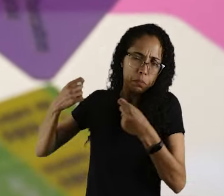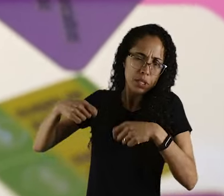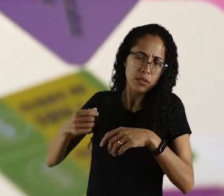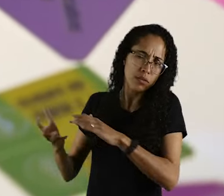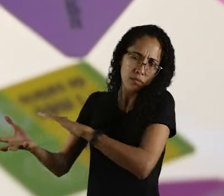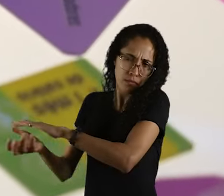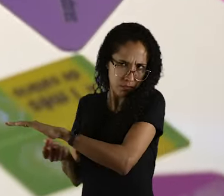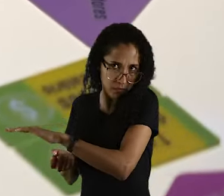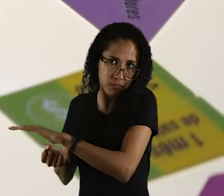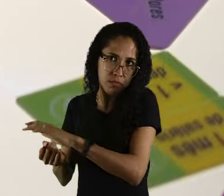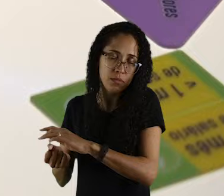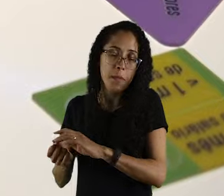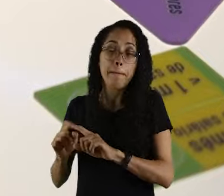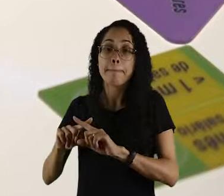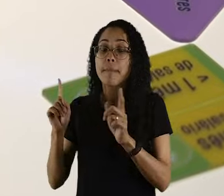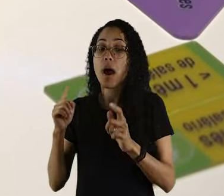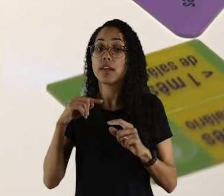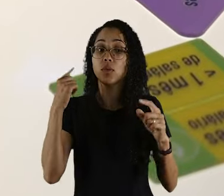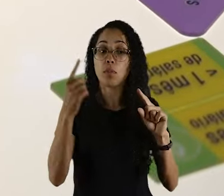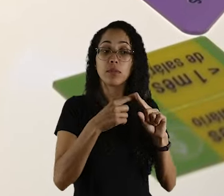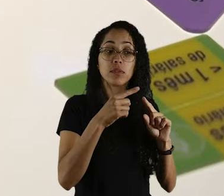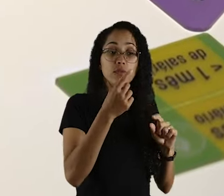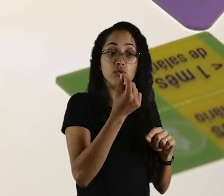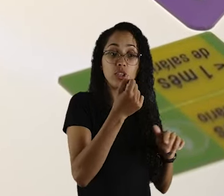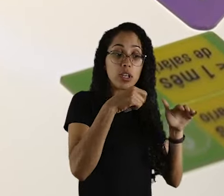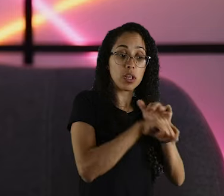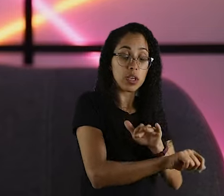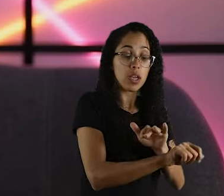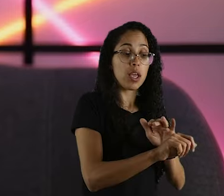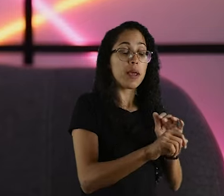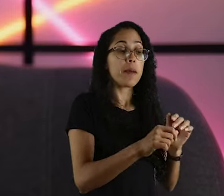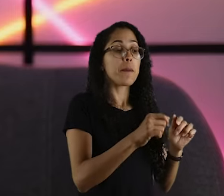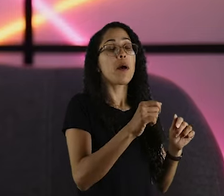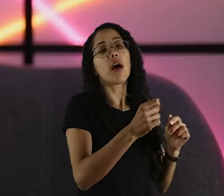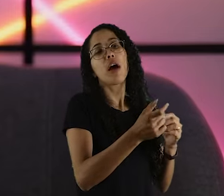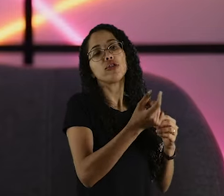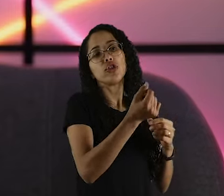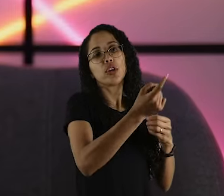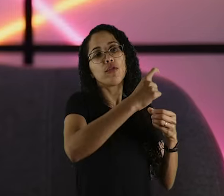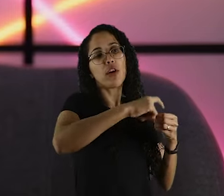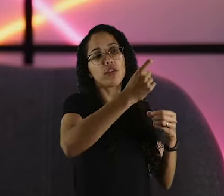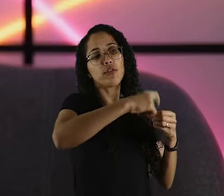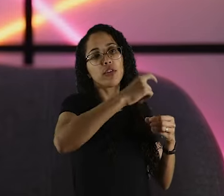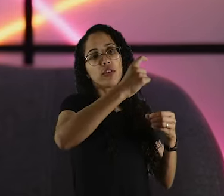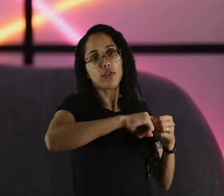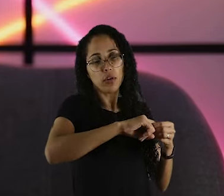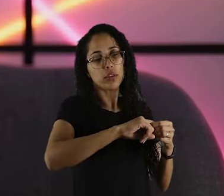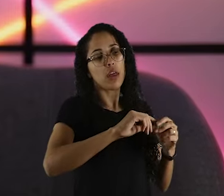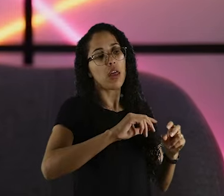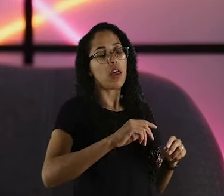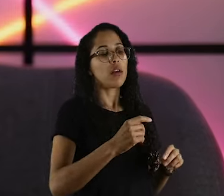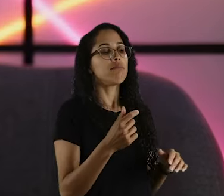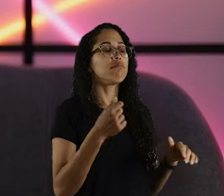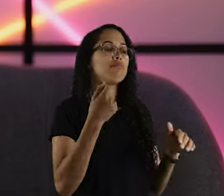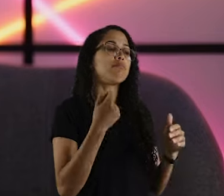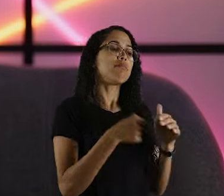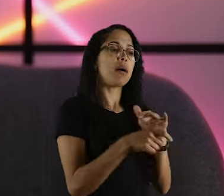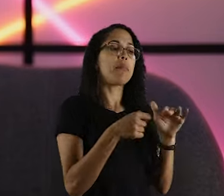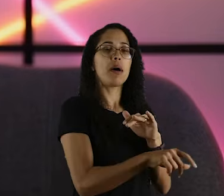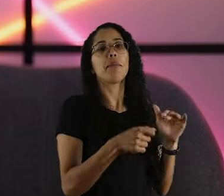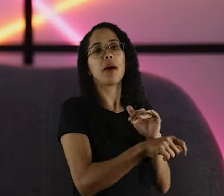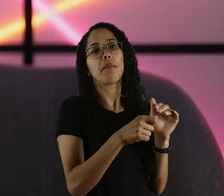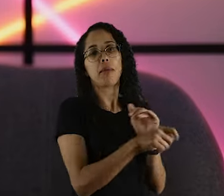algum momento eles possam me gerar, né, resultados, que eu não precise ficar mais eu colocando dinheiro da minha segunda renda aqui